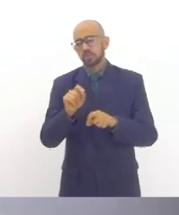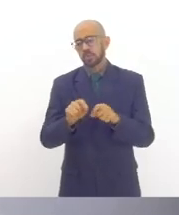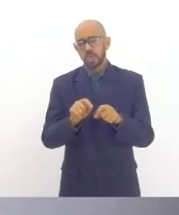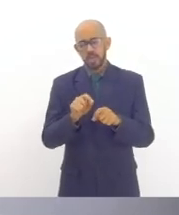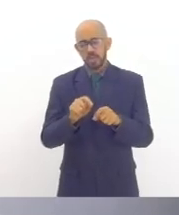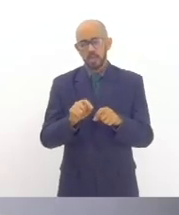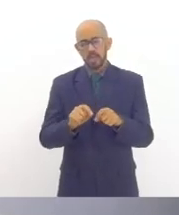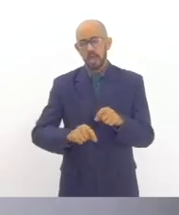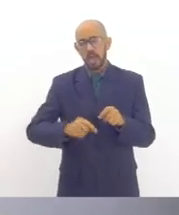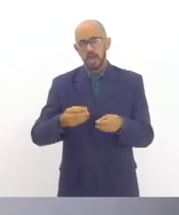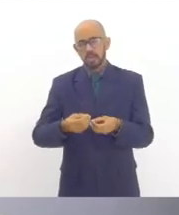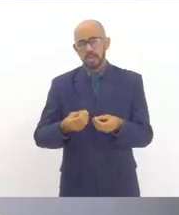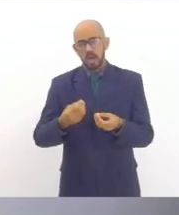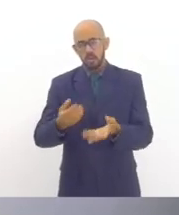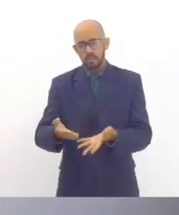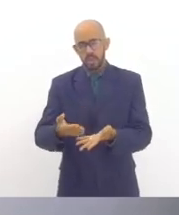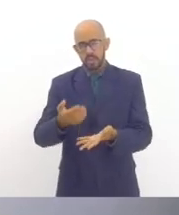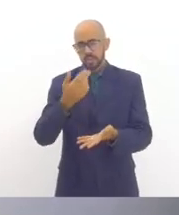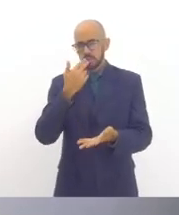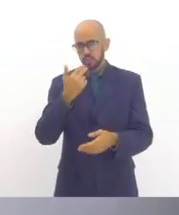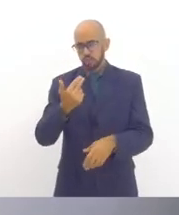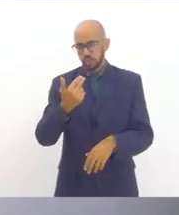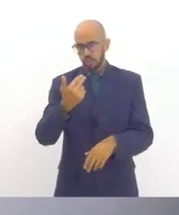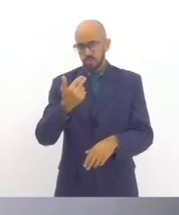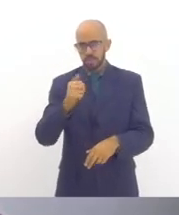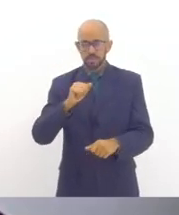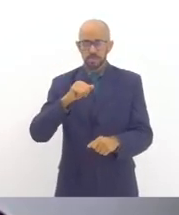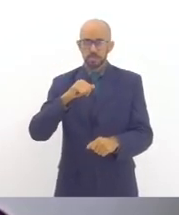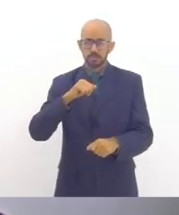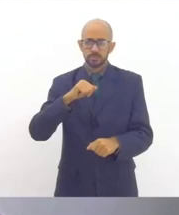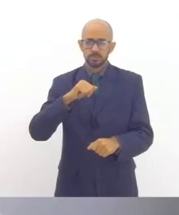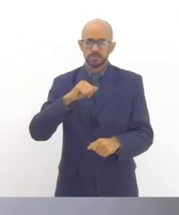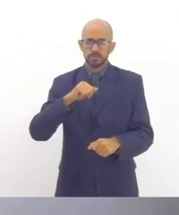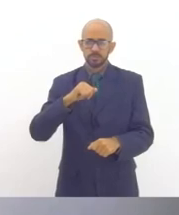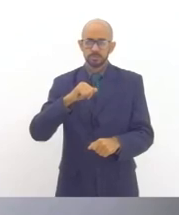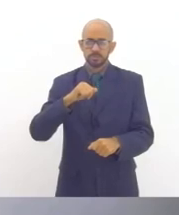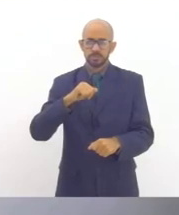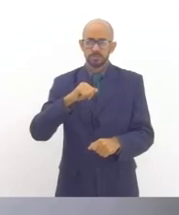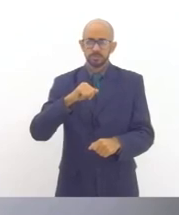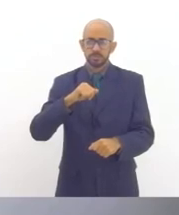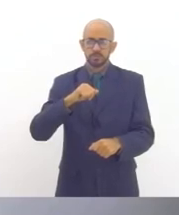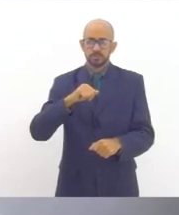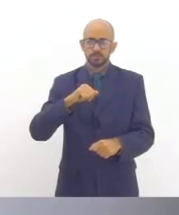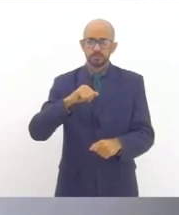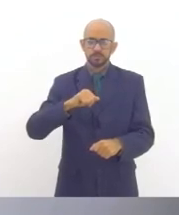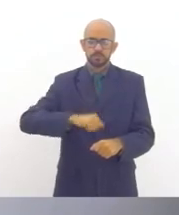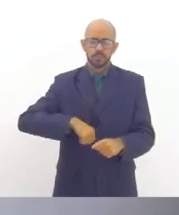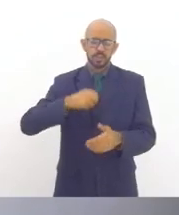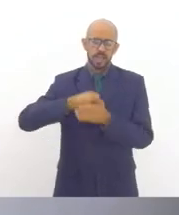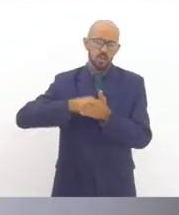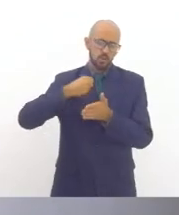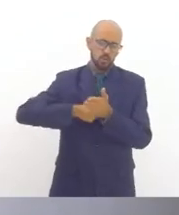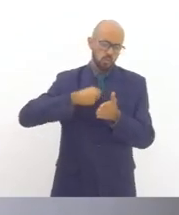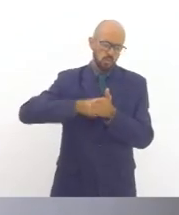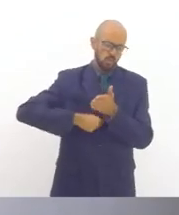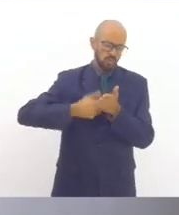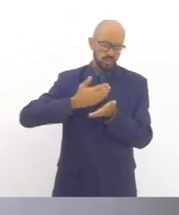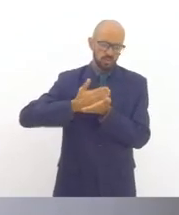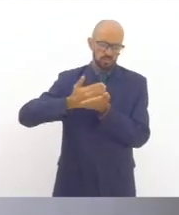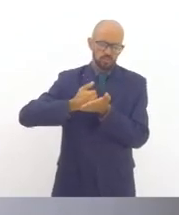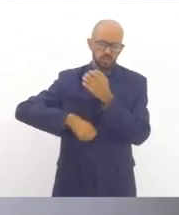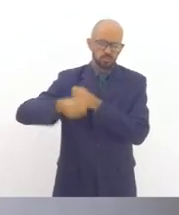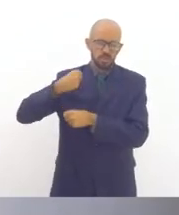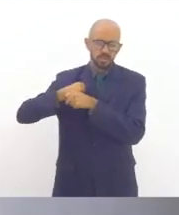de idiomas, eu acho que a gente, nessa luta toda, desde o ano passado, a gente